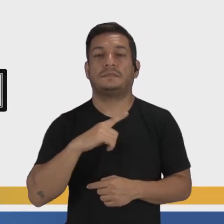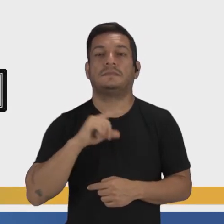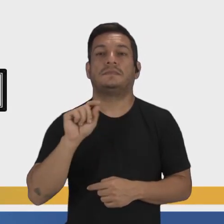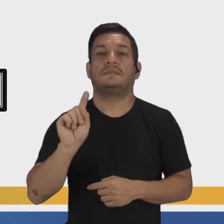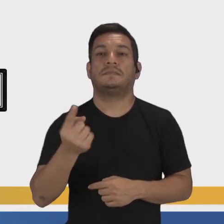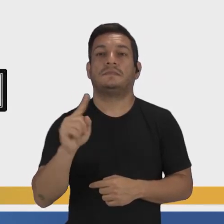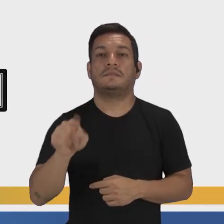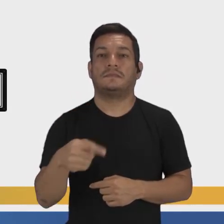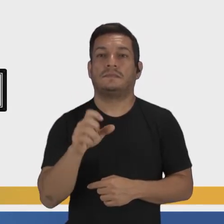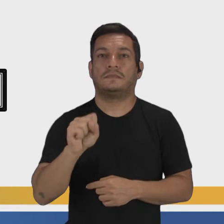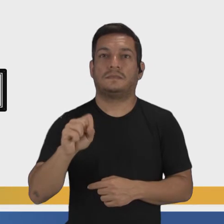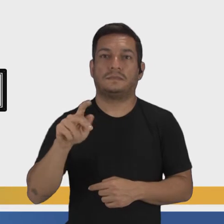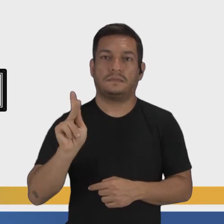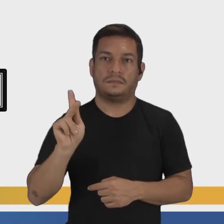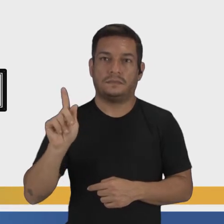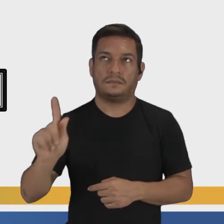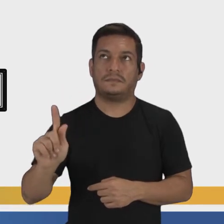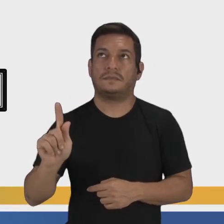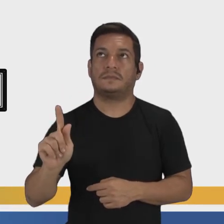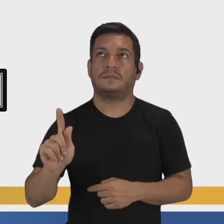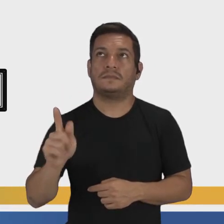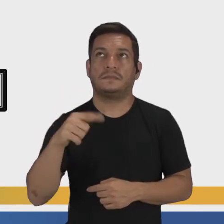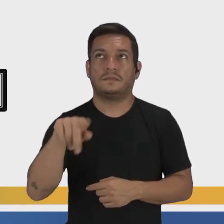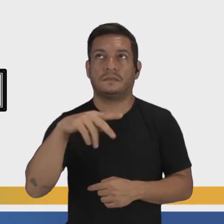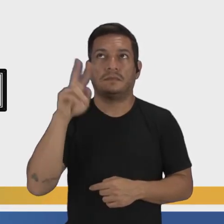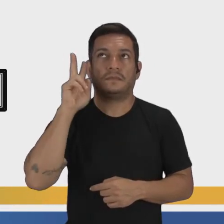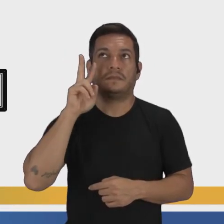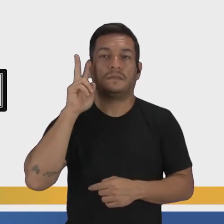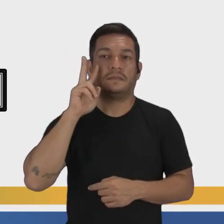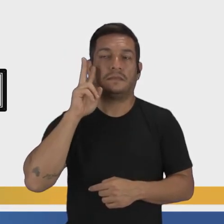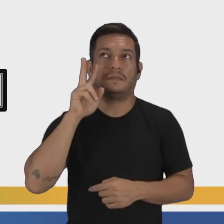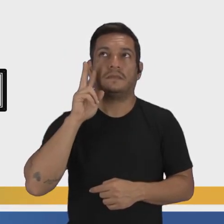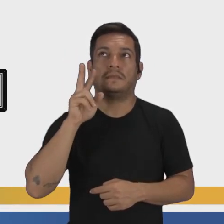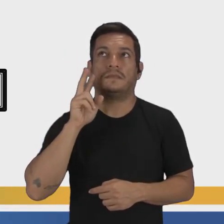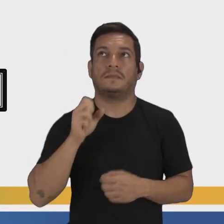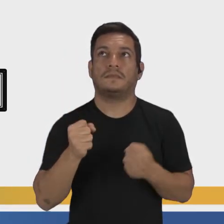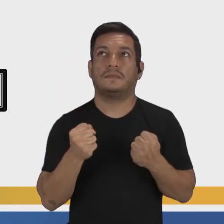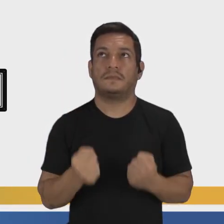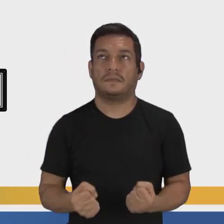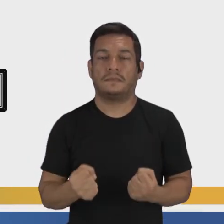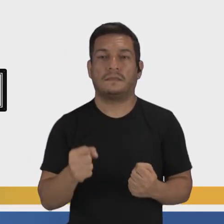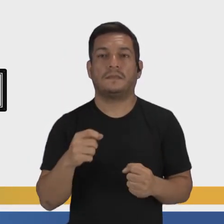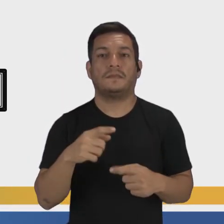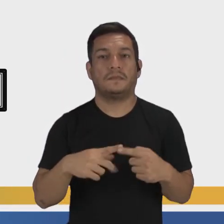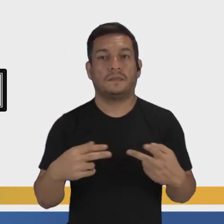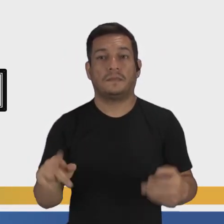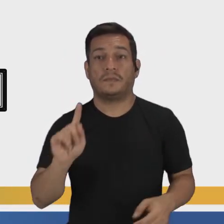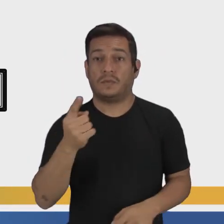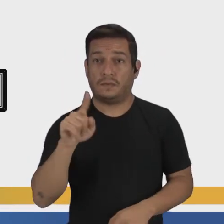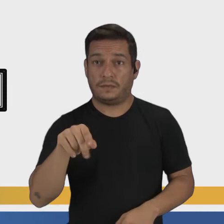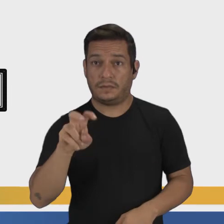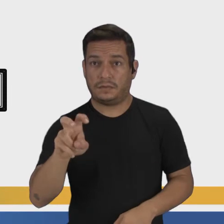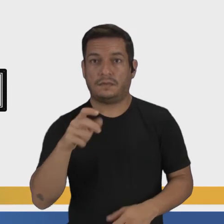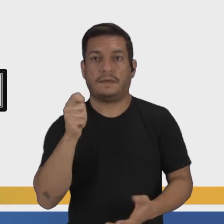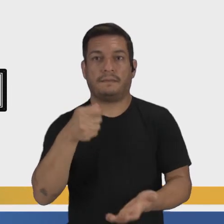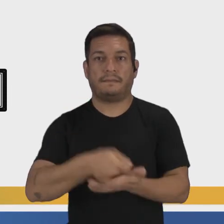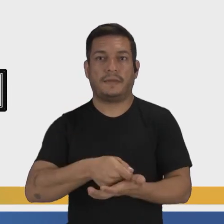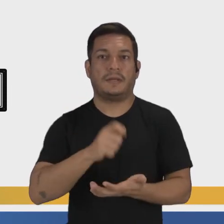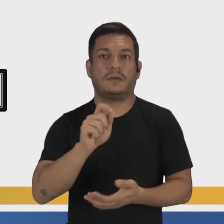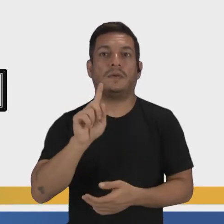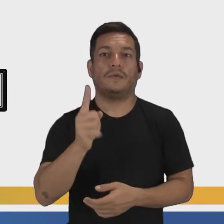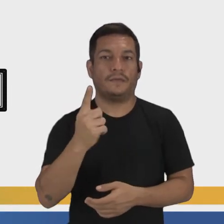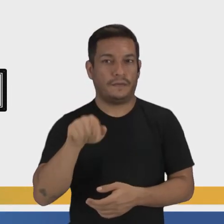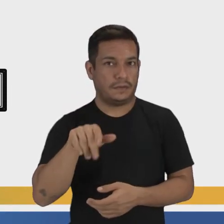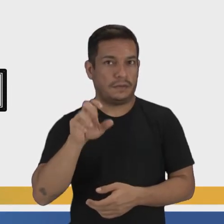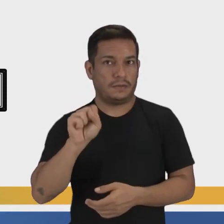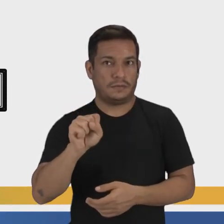aí 1,8 kg. Vocês lembram a massa do produto? É 1,5. Ele vai pagar por